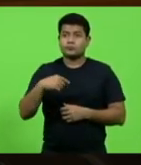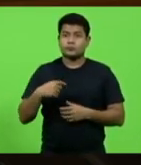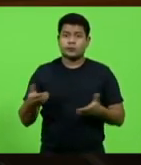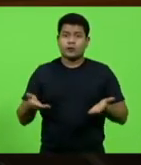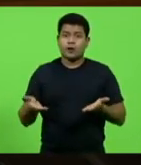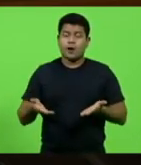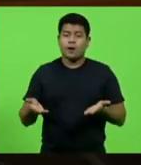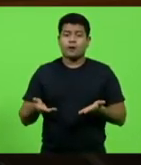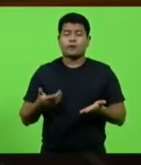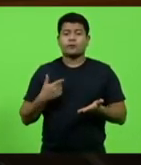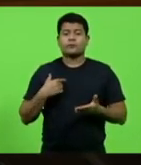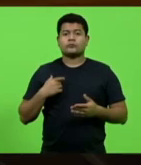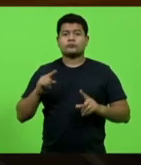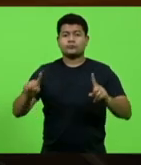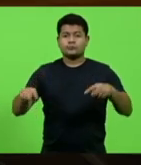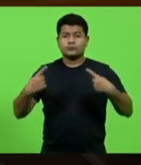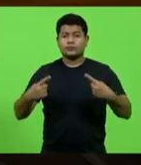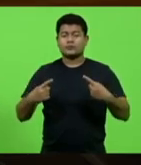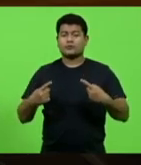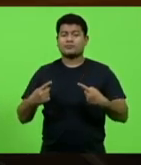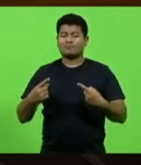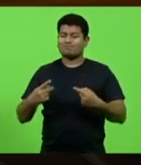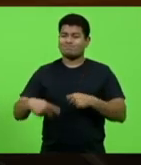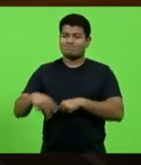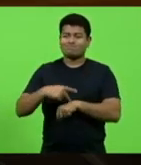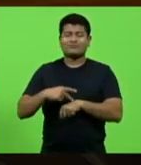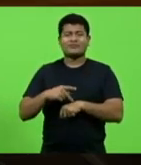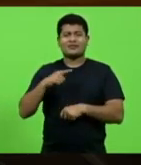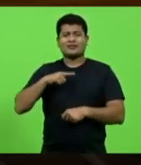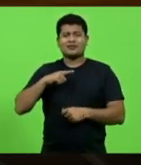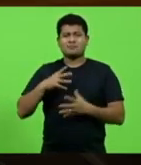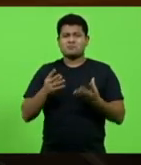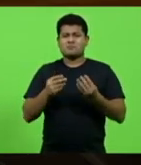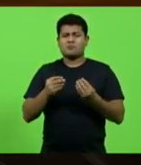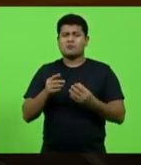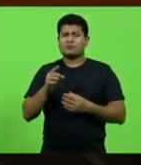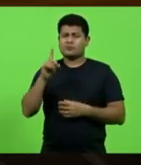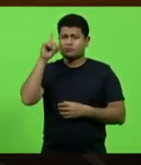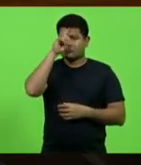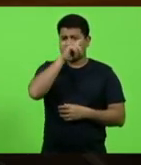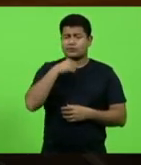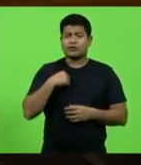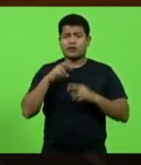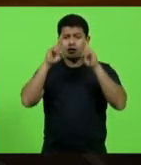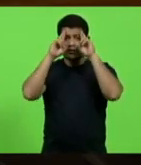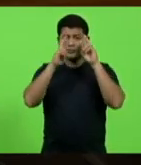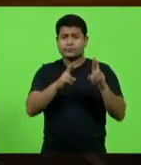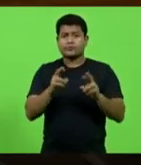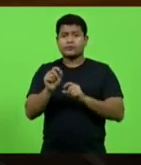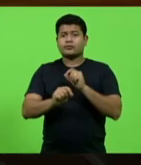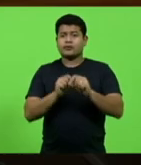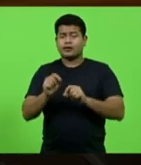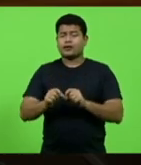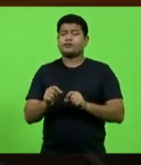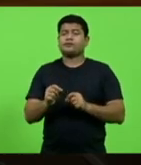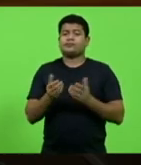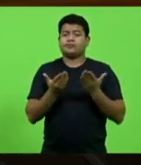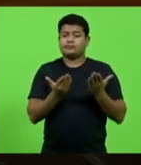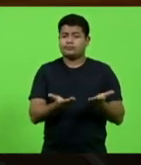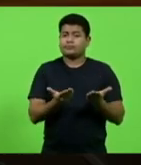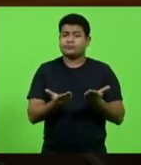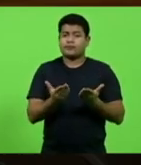um desafio nesse país que tem tanta dificuldade de respeitar os valores individuais, as liberdades individuais e a família como núcleo do